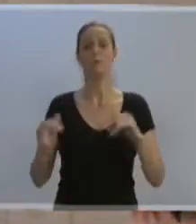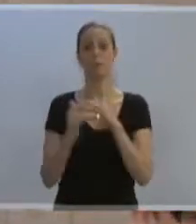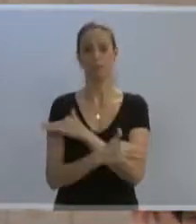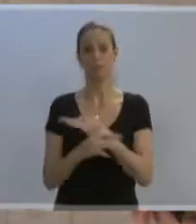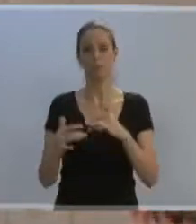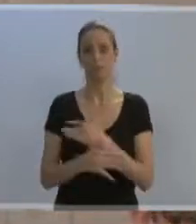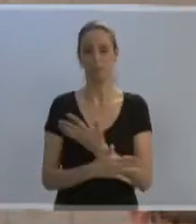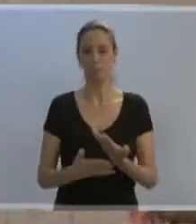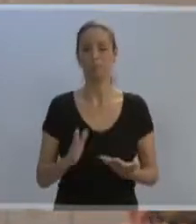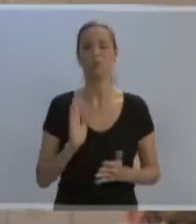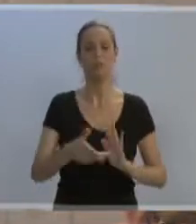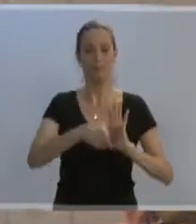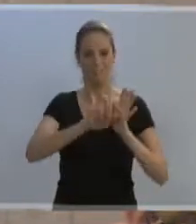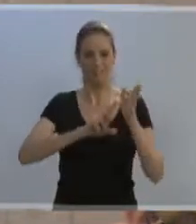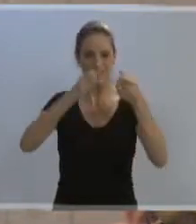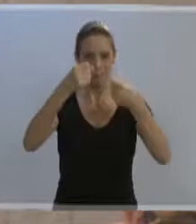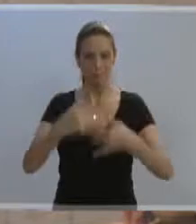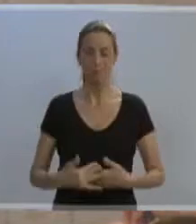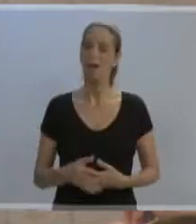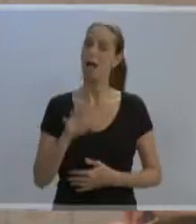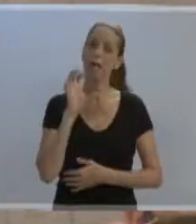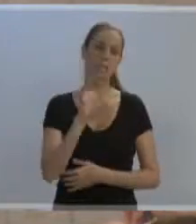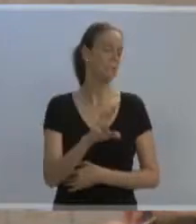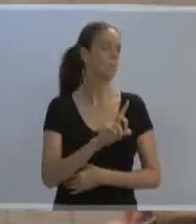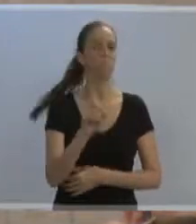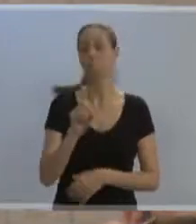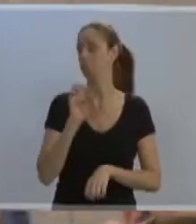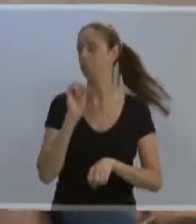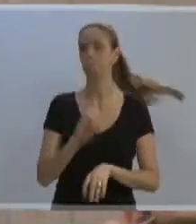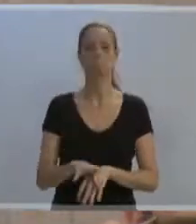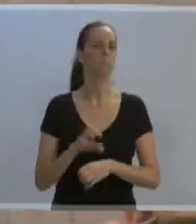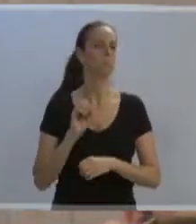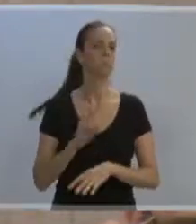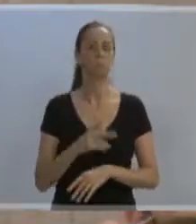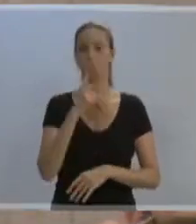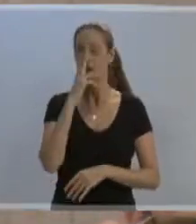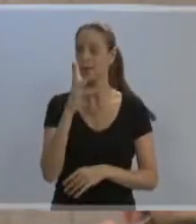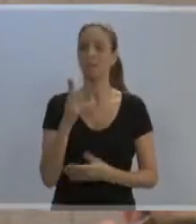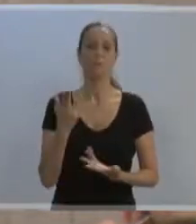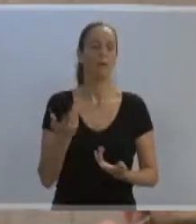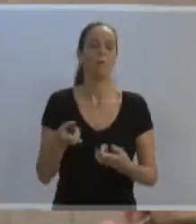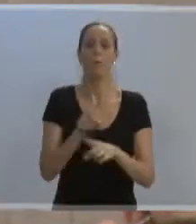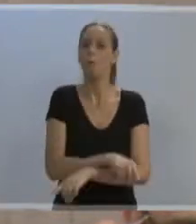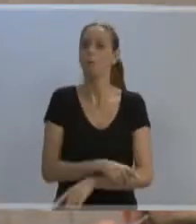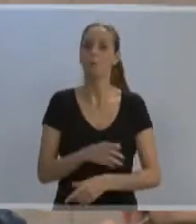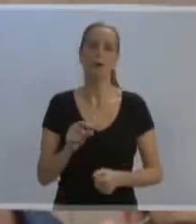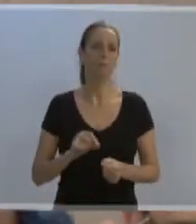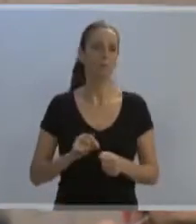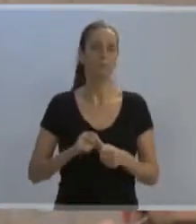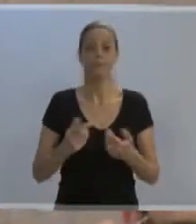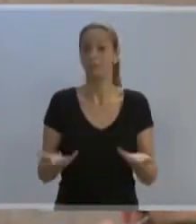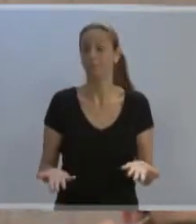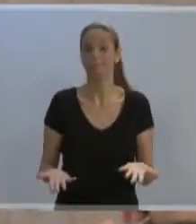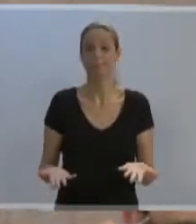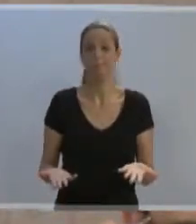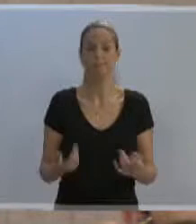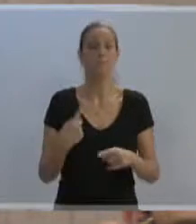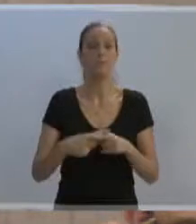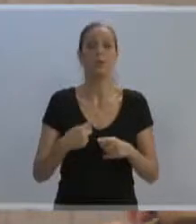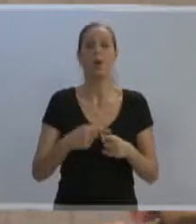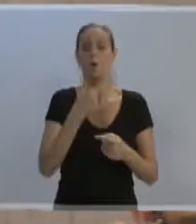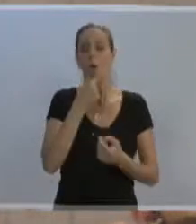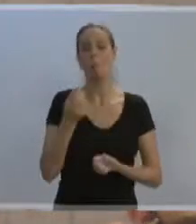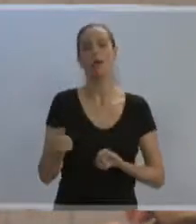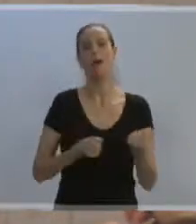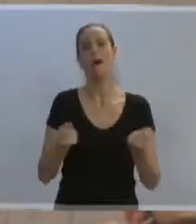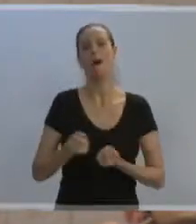forma como bem disposta e nem se ele não está educado no trânsito ele está desde cedo cantando o condutor que ele vai acelerar no momento certo vai